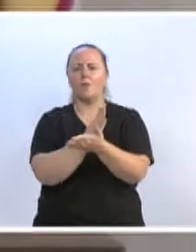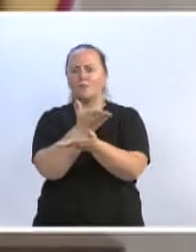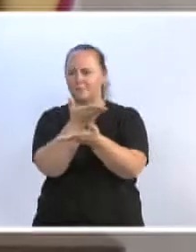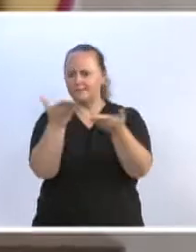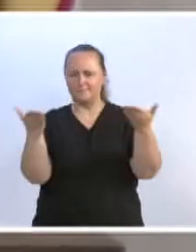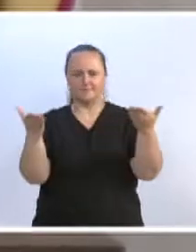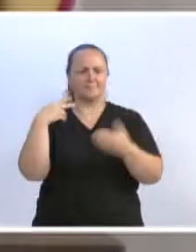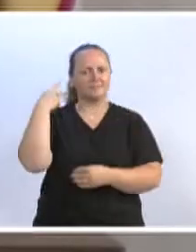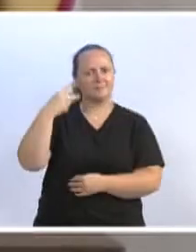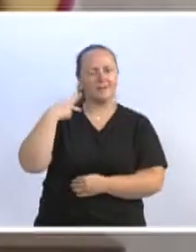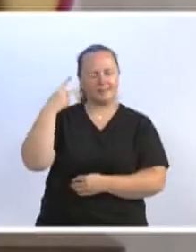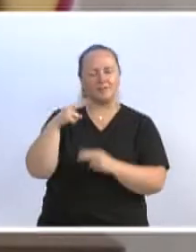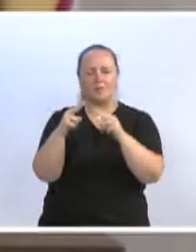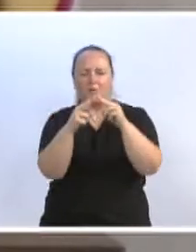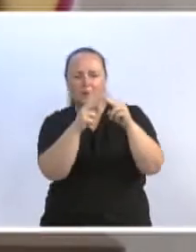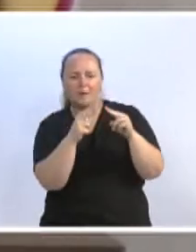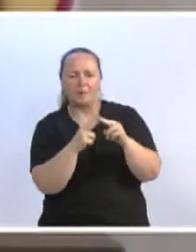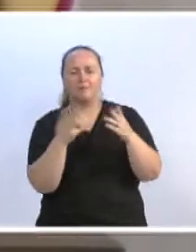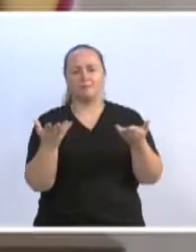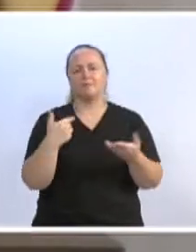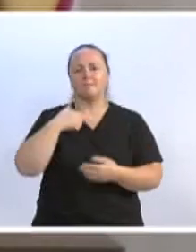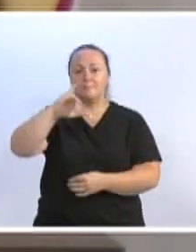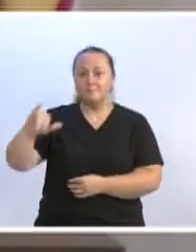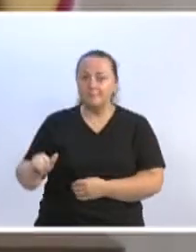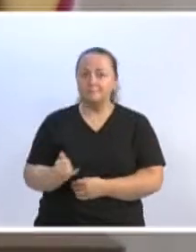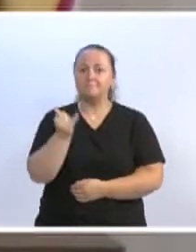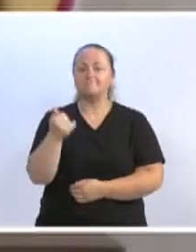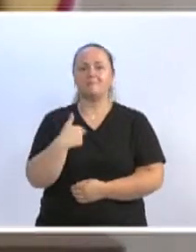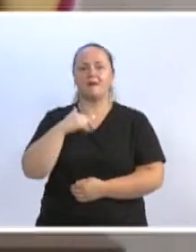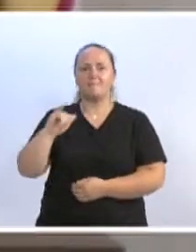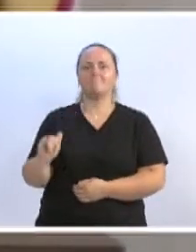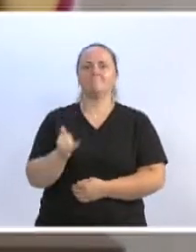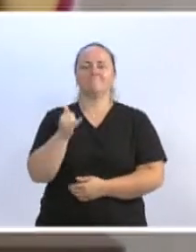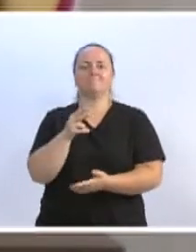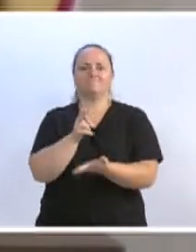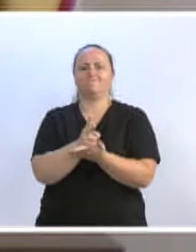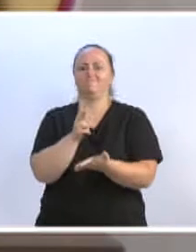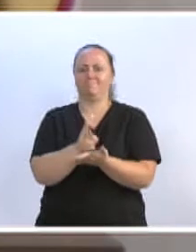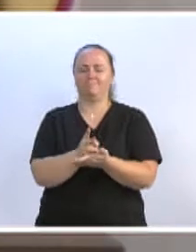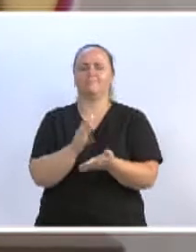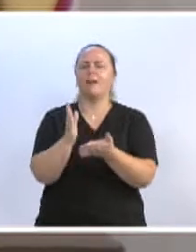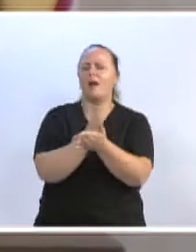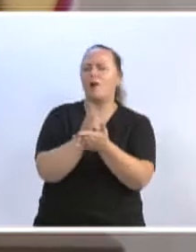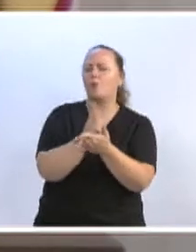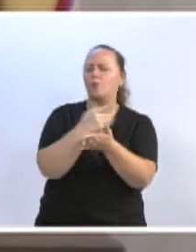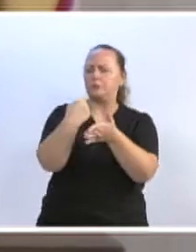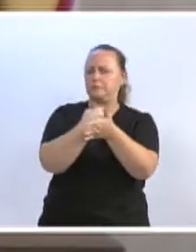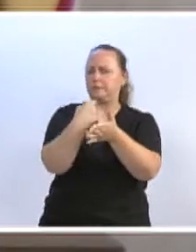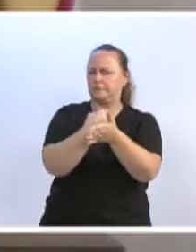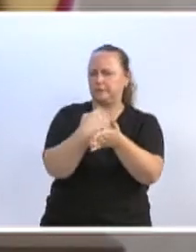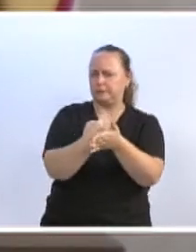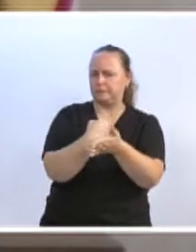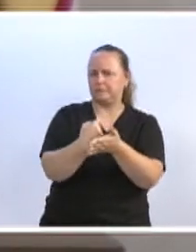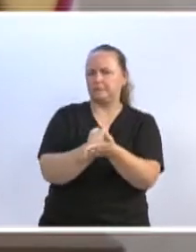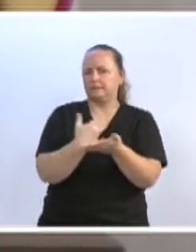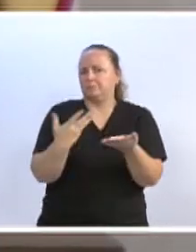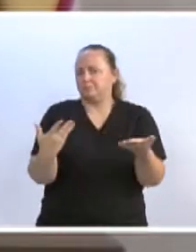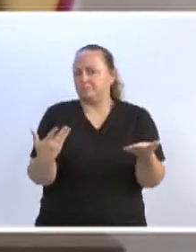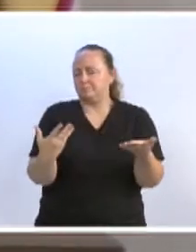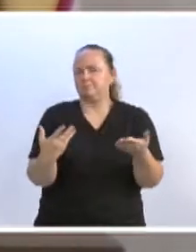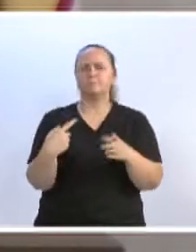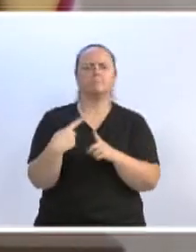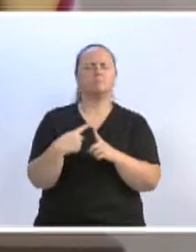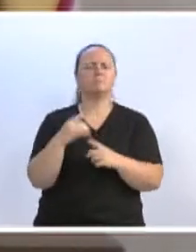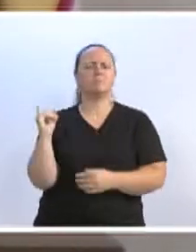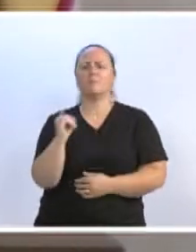vereadores, com algumas pessoas, sempre que tenho a oportunidade de falar sobre isso, e quando muita gente questiona a